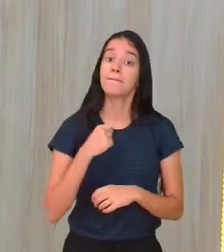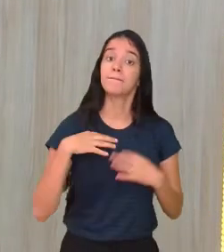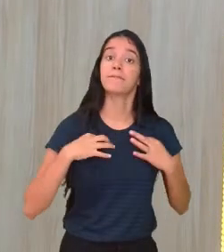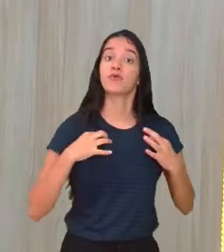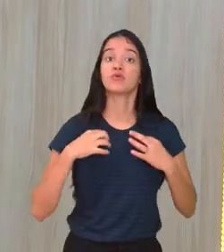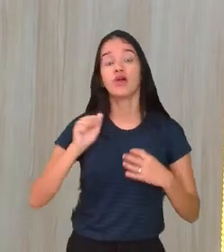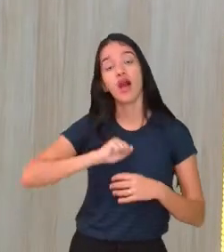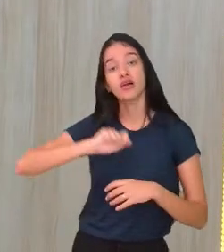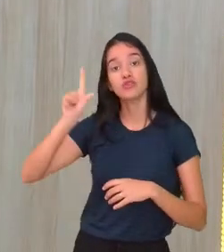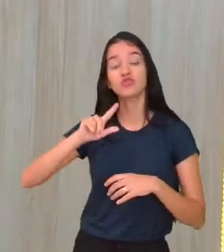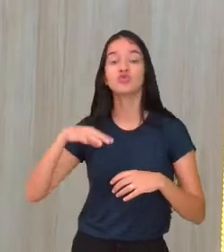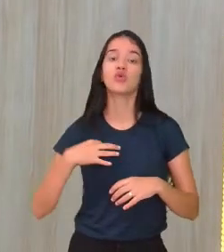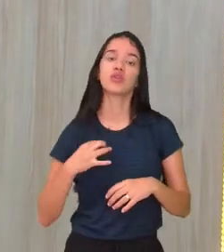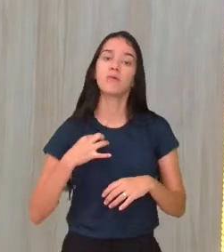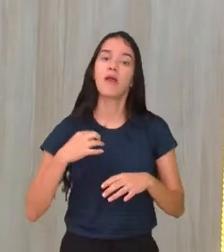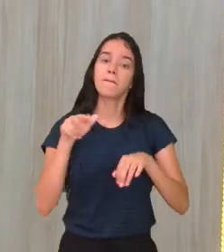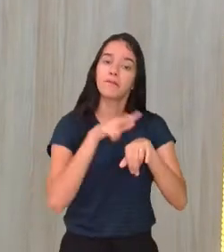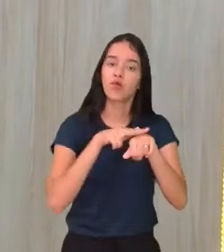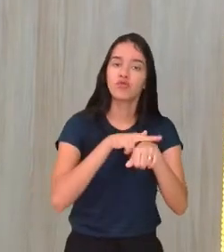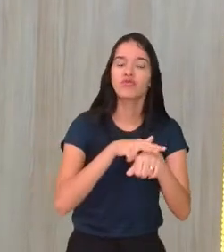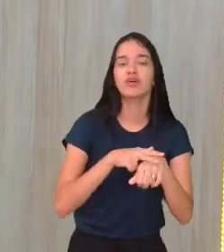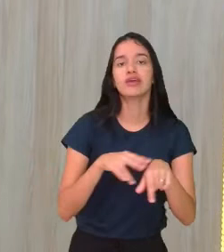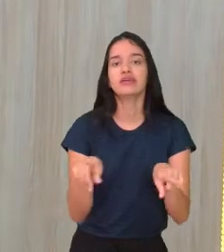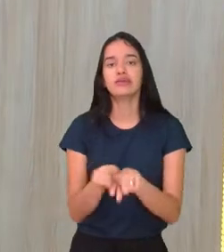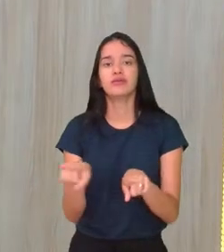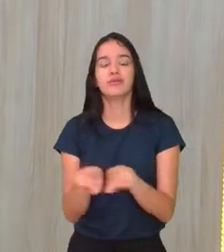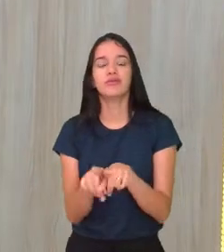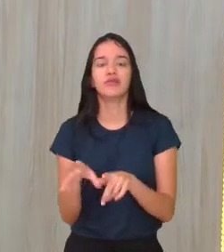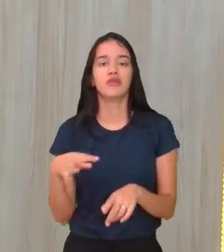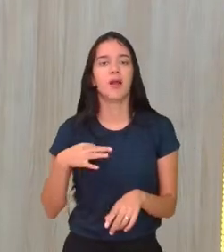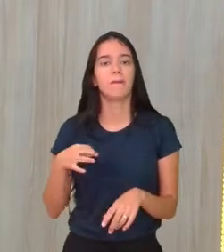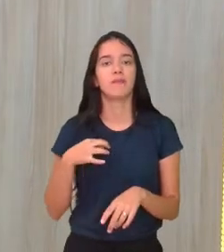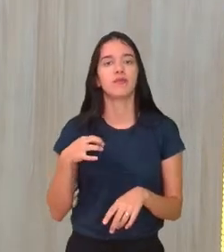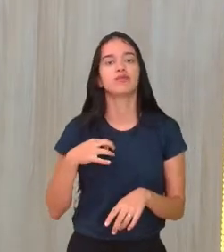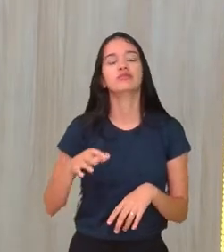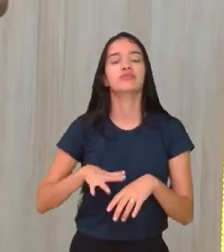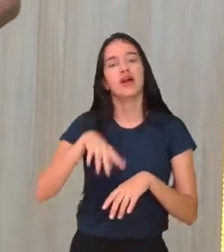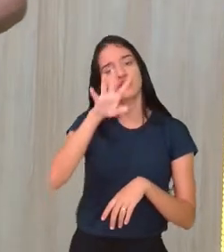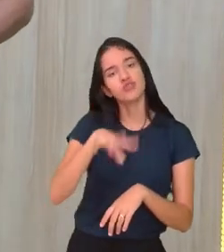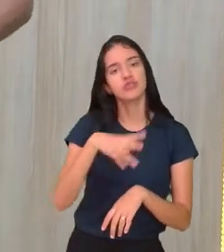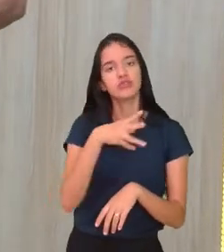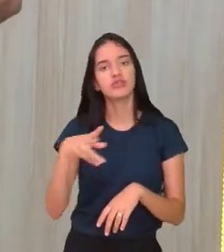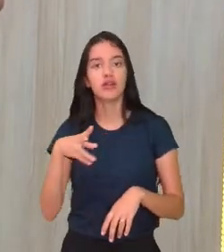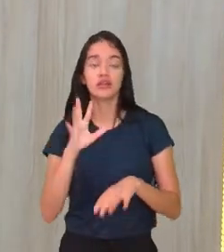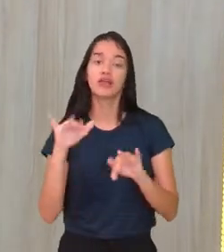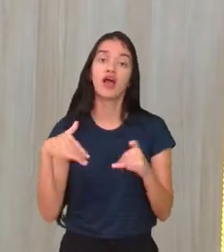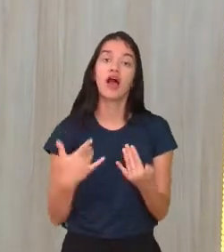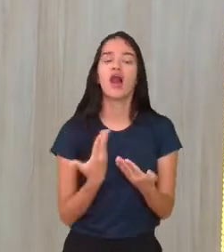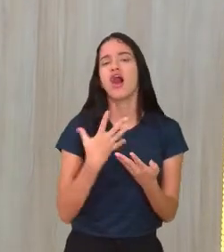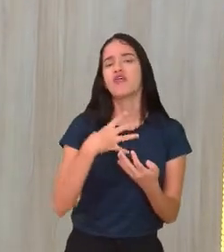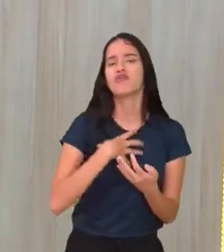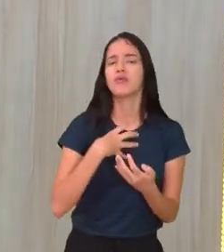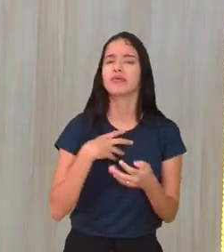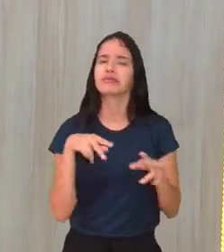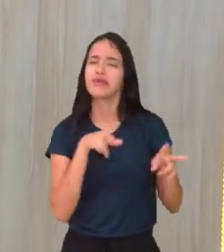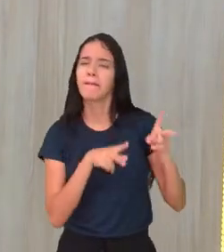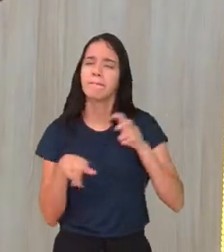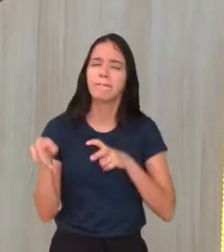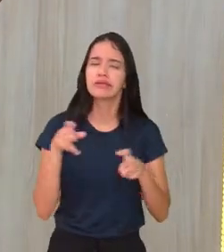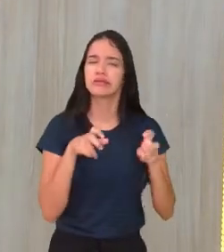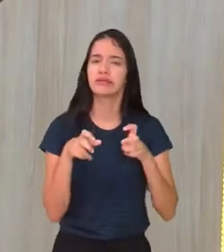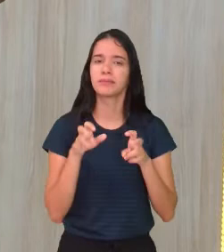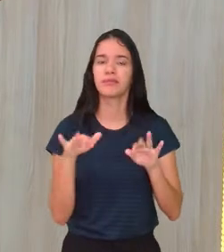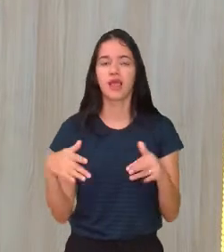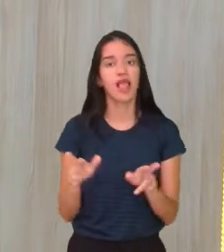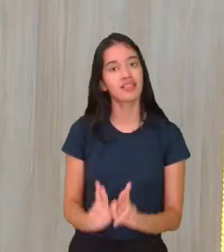azul, a blusa verde e a blusa xadrez. Então, a forma com que você vai analisar esses casos, tá, é